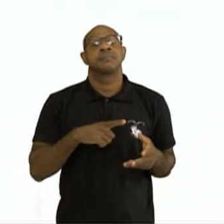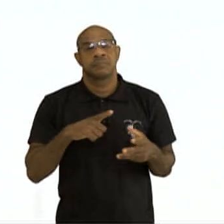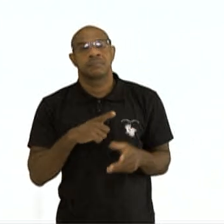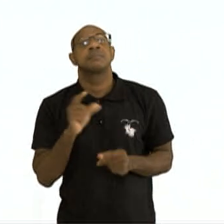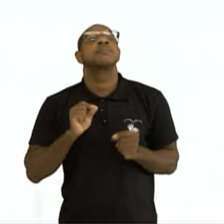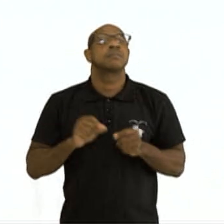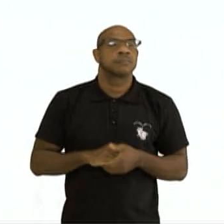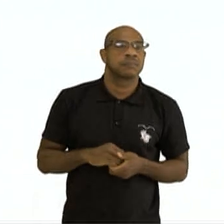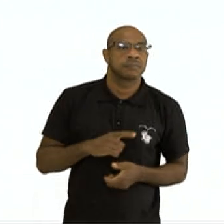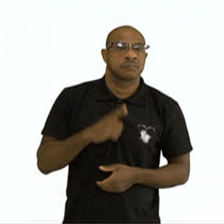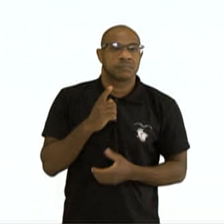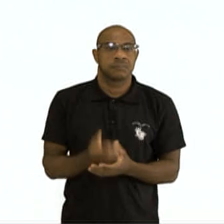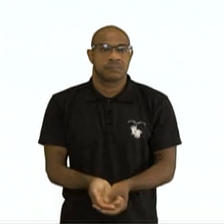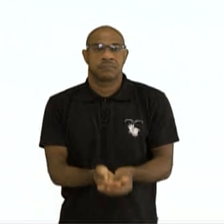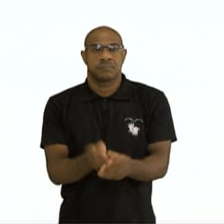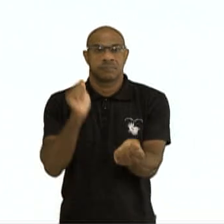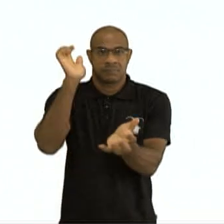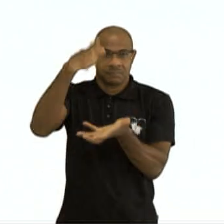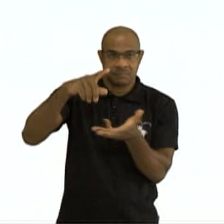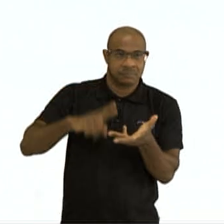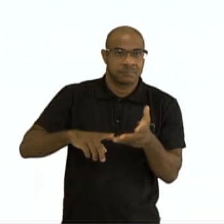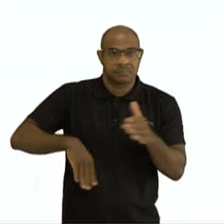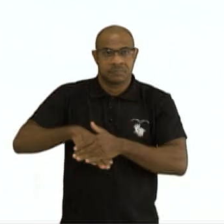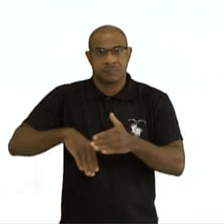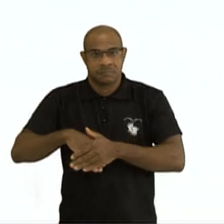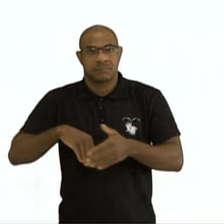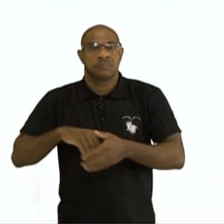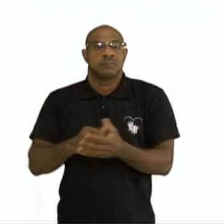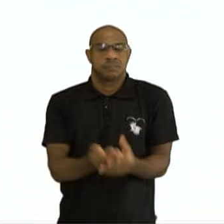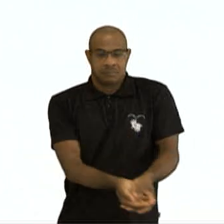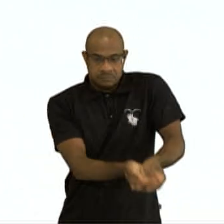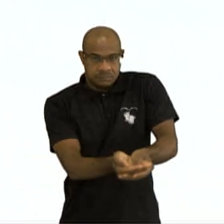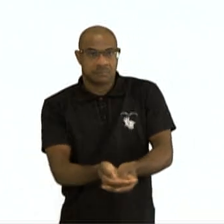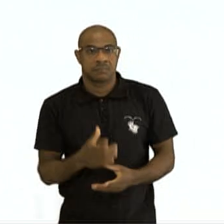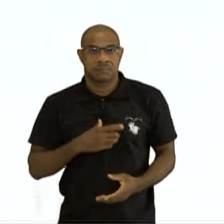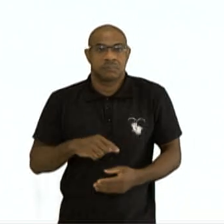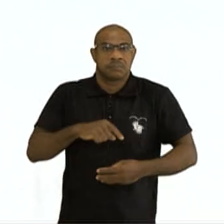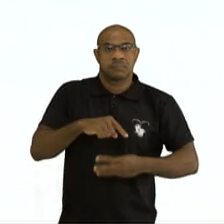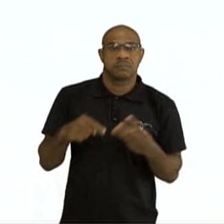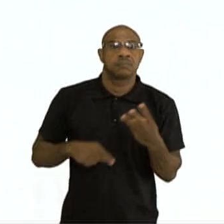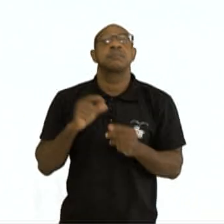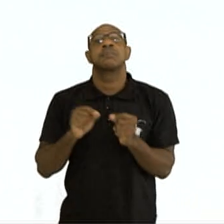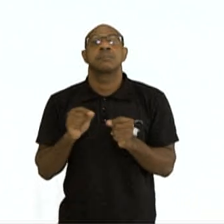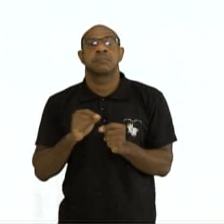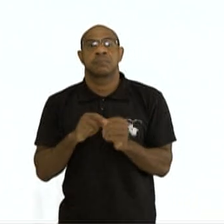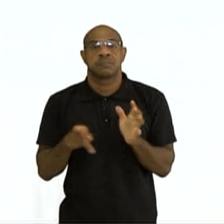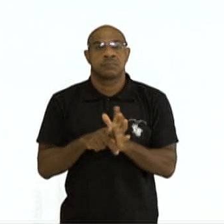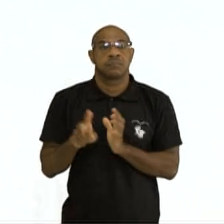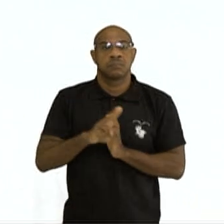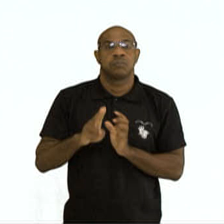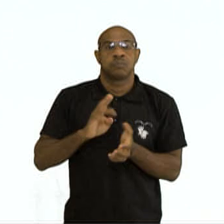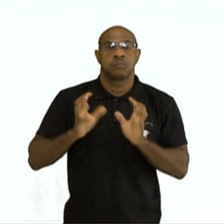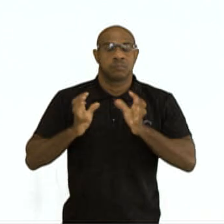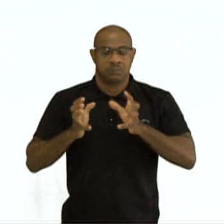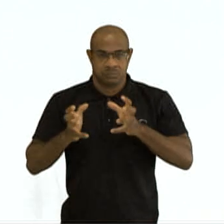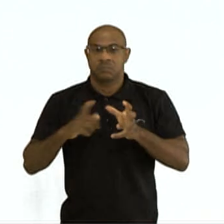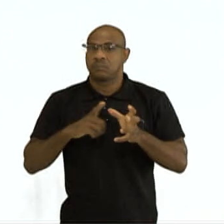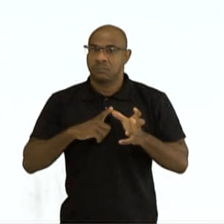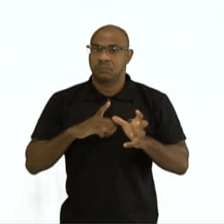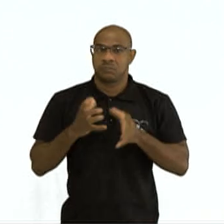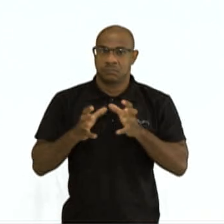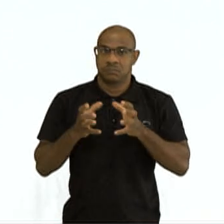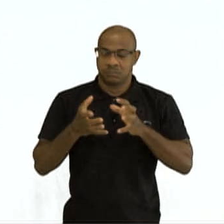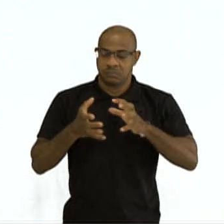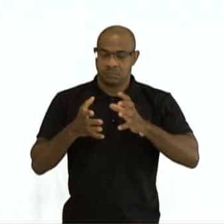aqui basketball, soccer and volleyball, they are sports with the ball. São três esportes